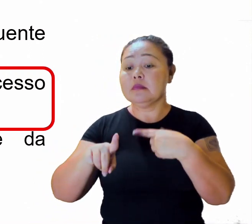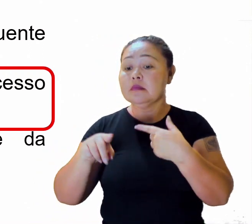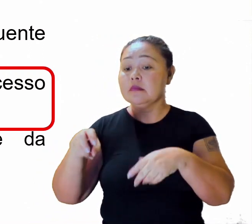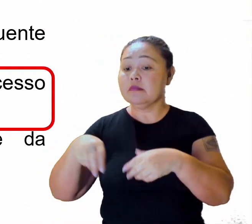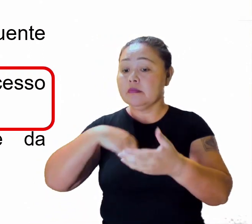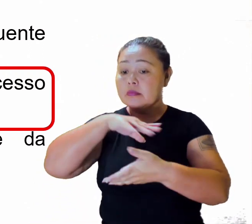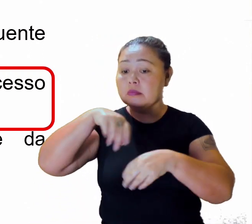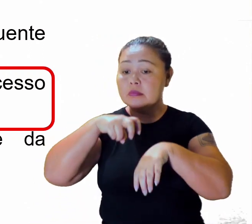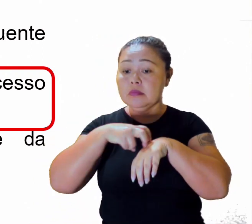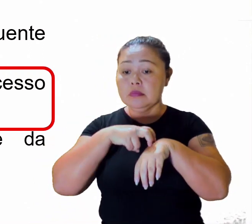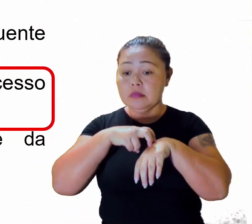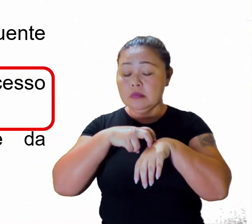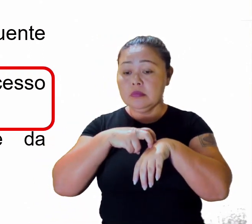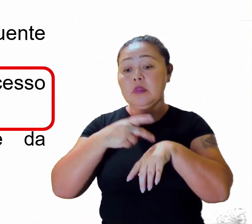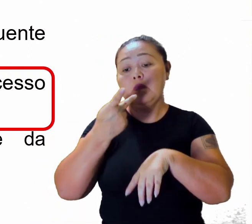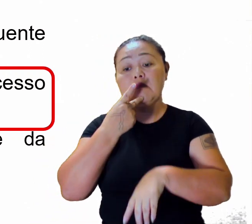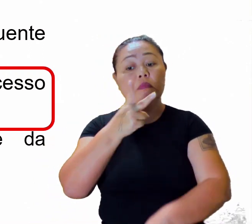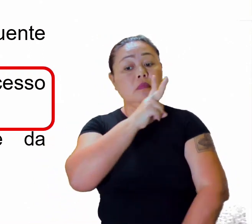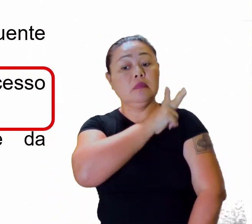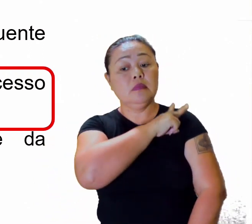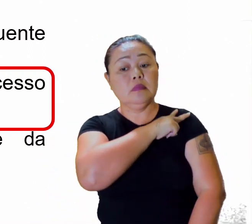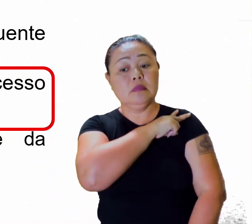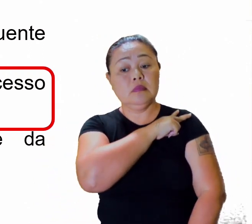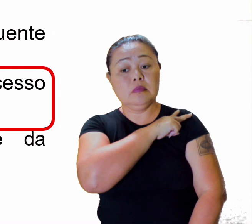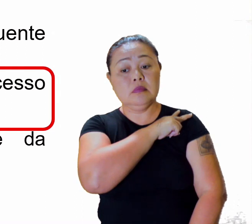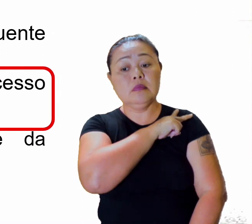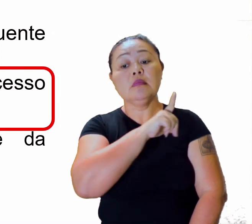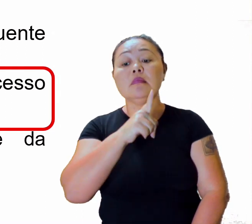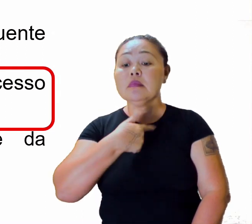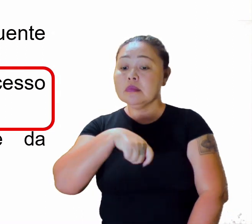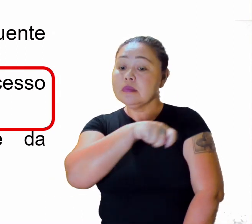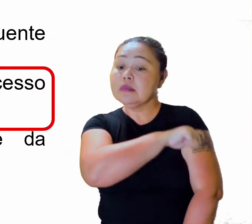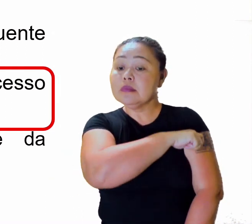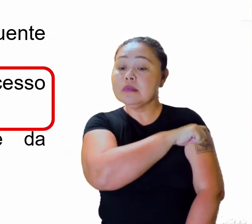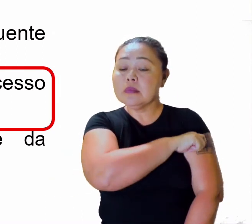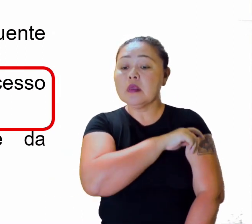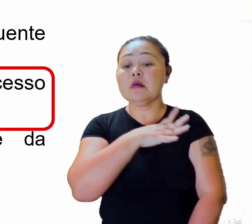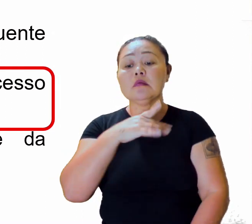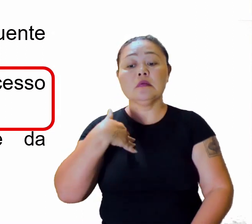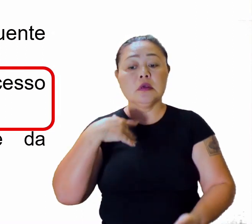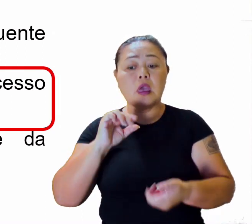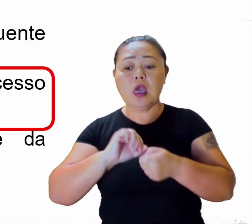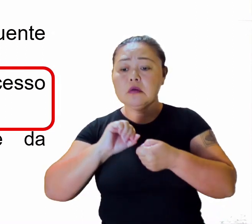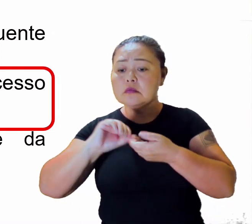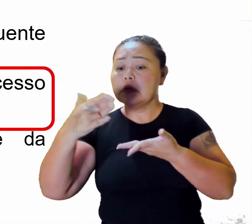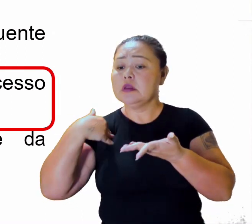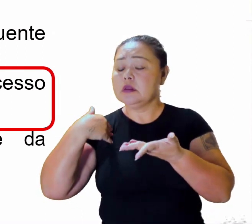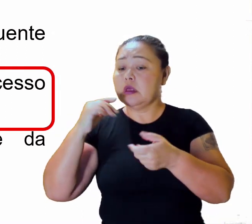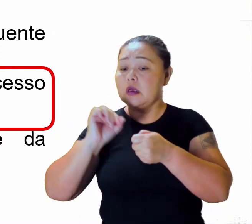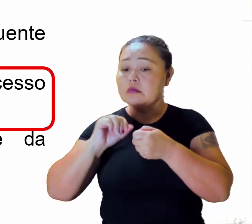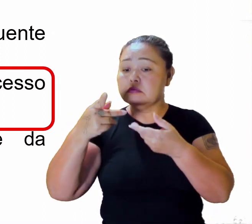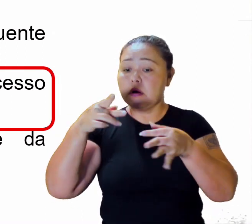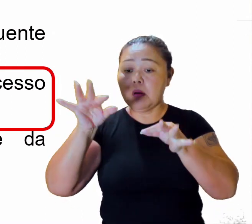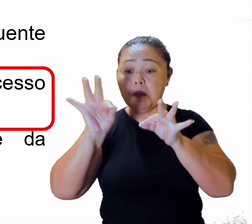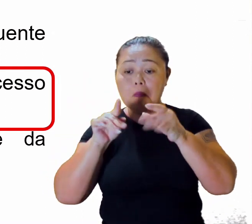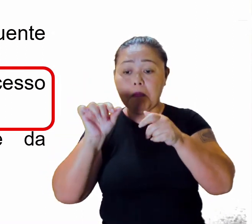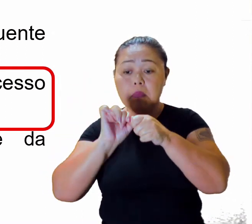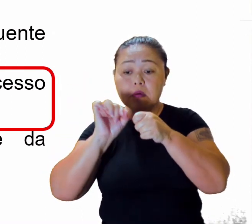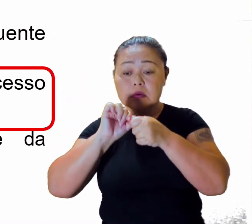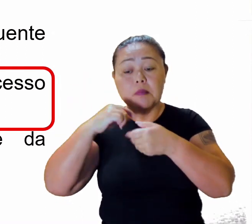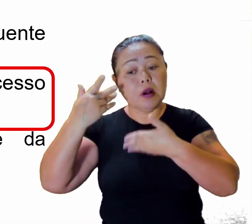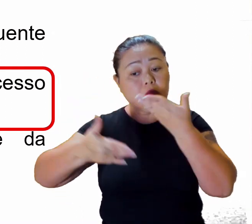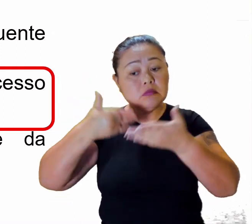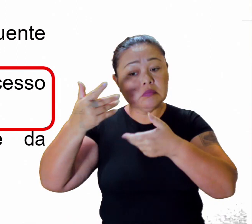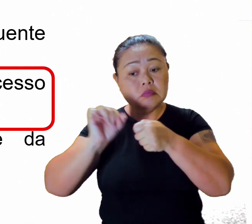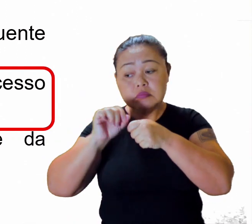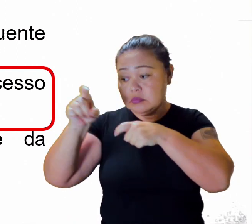Verde, falamos muito no segundo ano. Então esse aluno está ligado que foi aquele pacotão de medidas para aumentar a